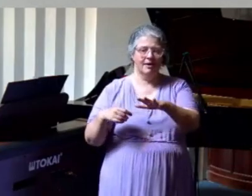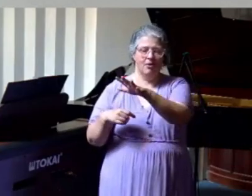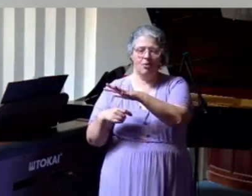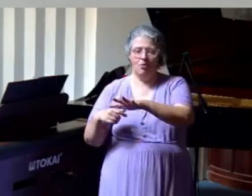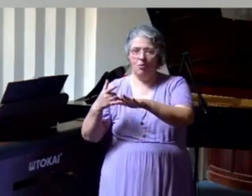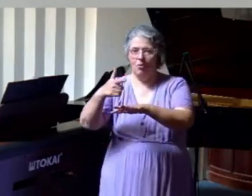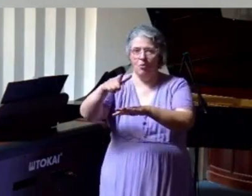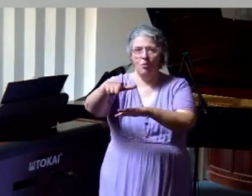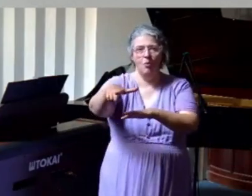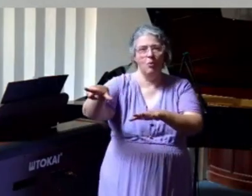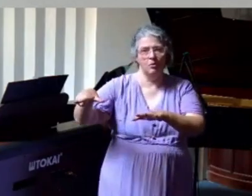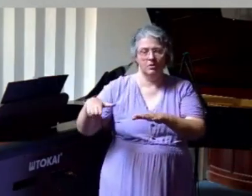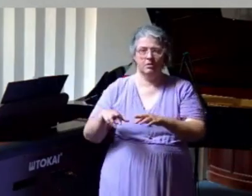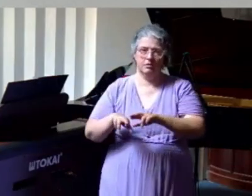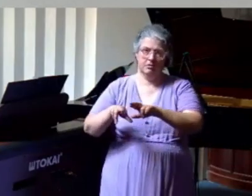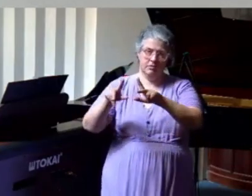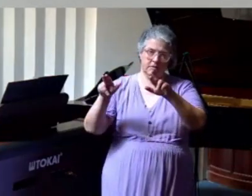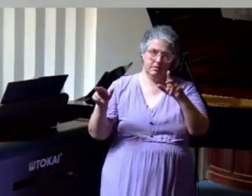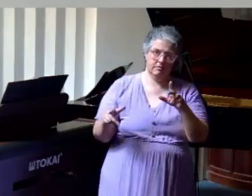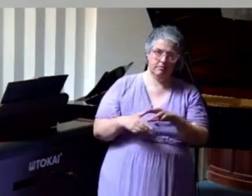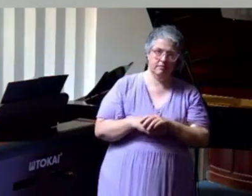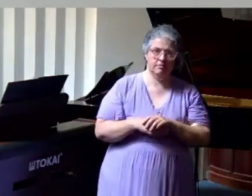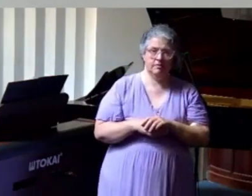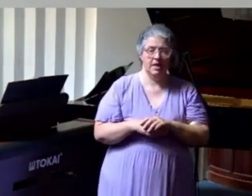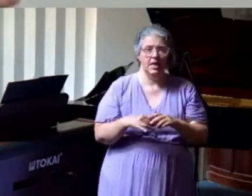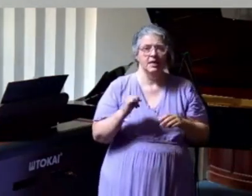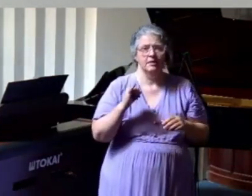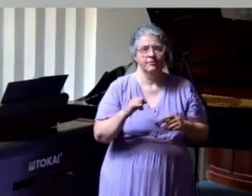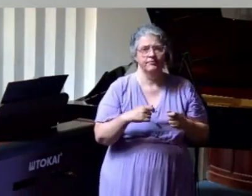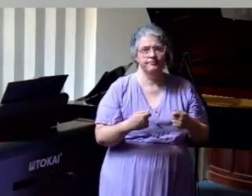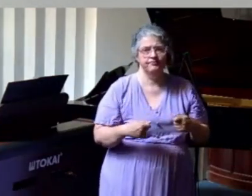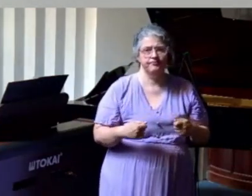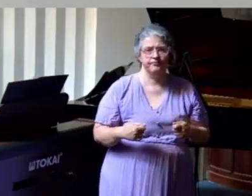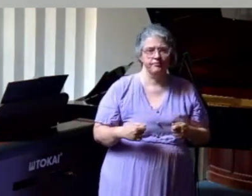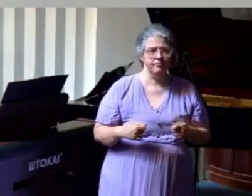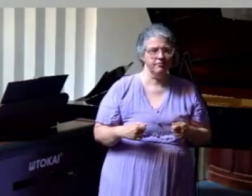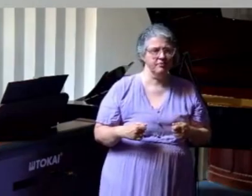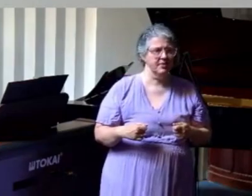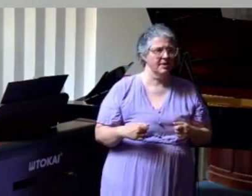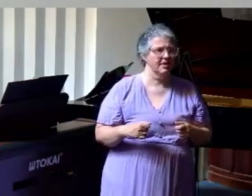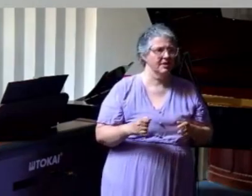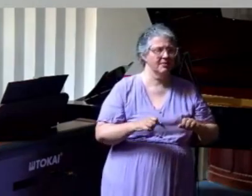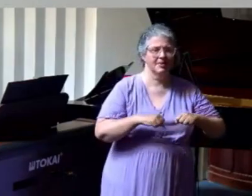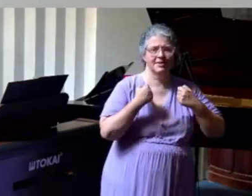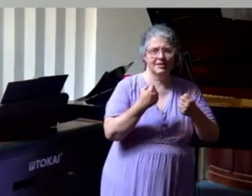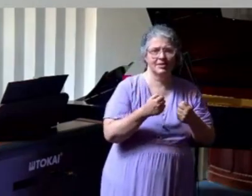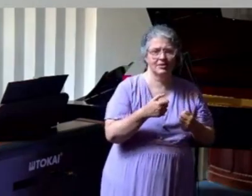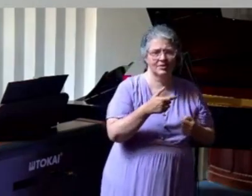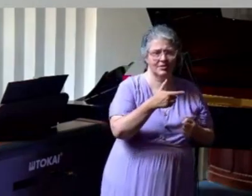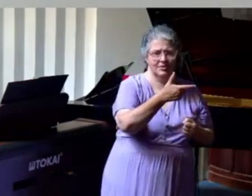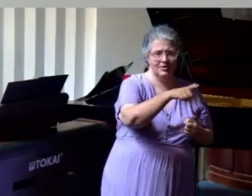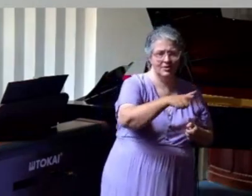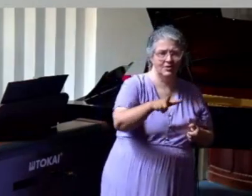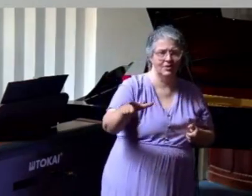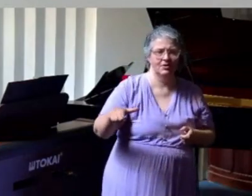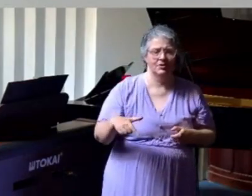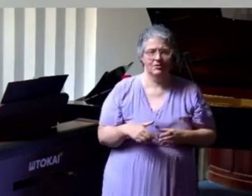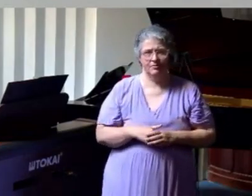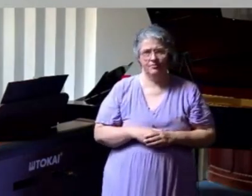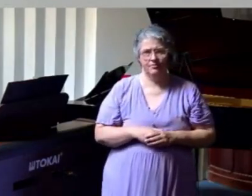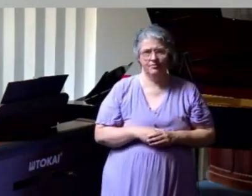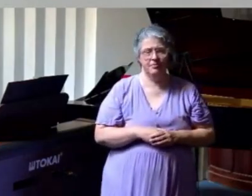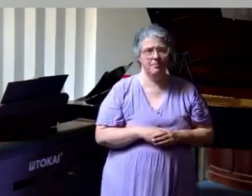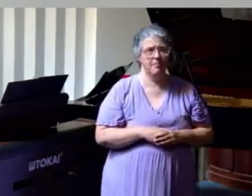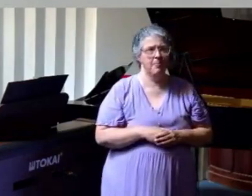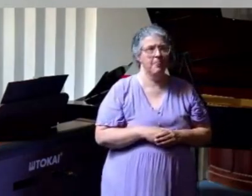ficaríamos dependentes de estarmos sempre onde todos estão. E existe uma fé que é pessoal,